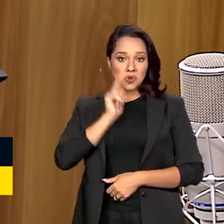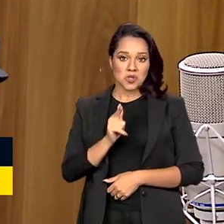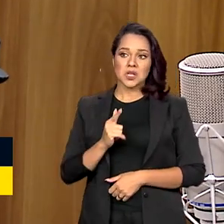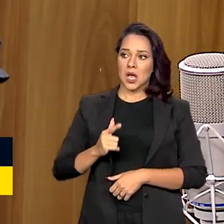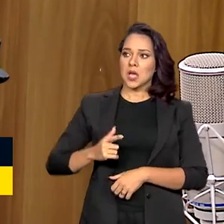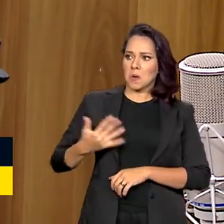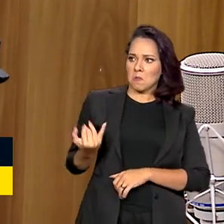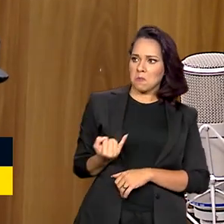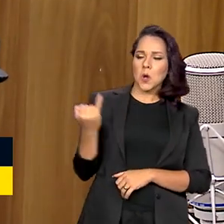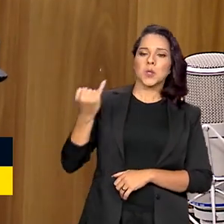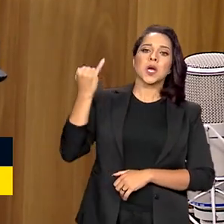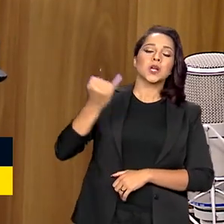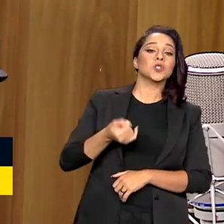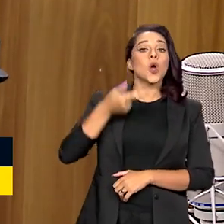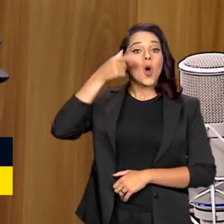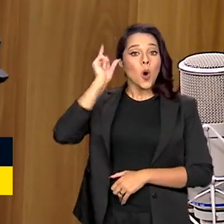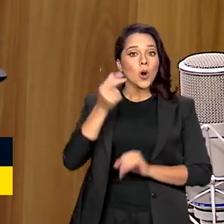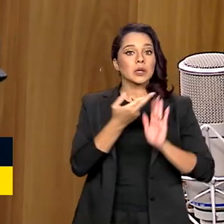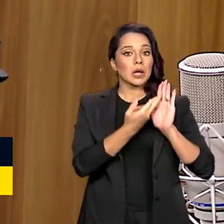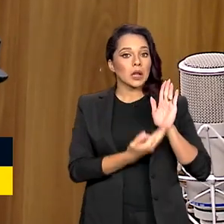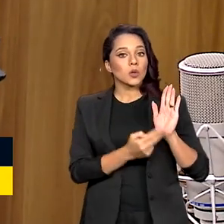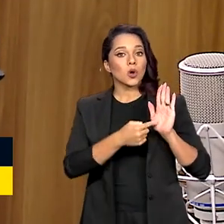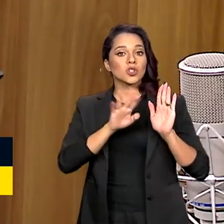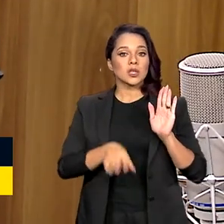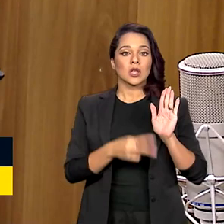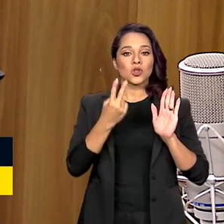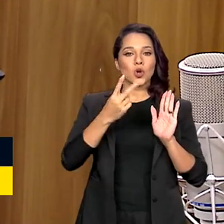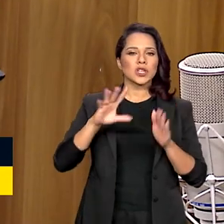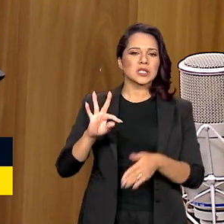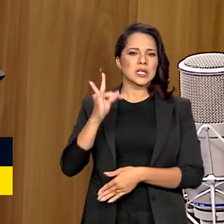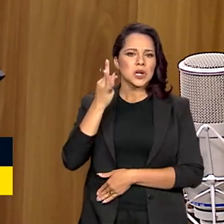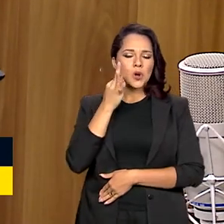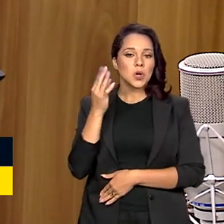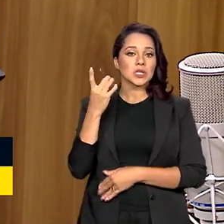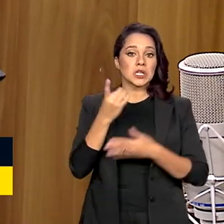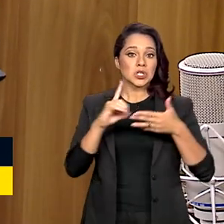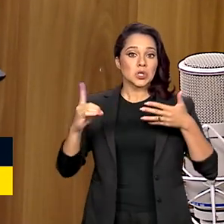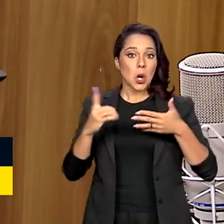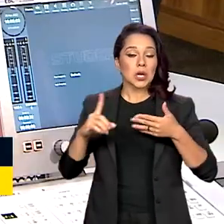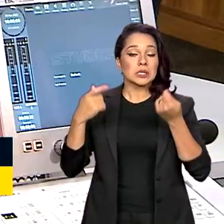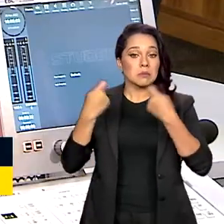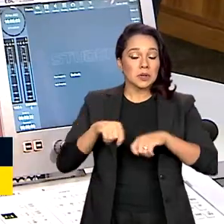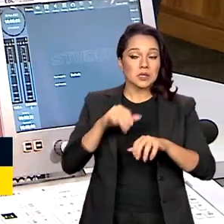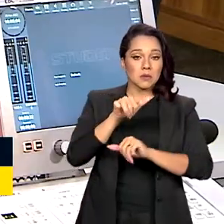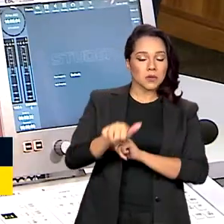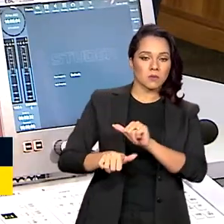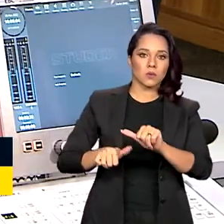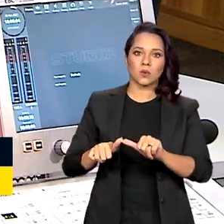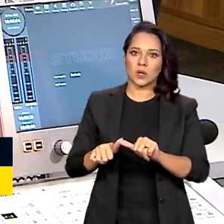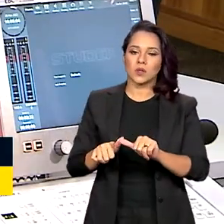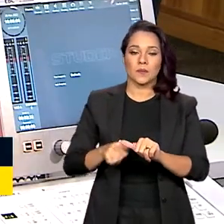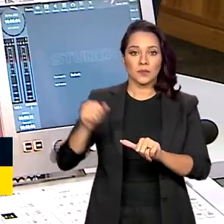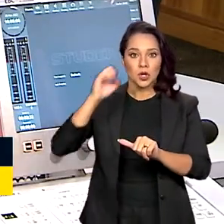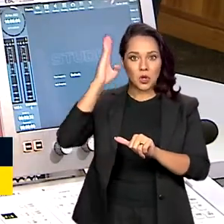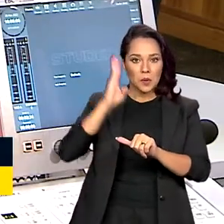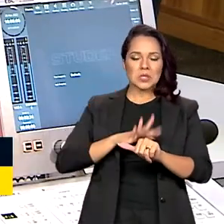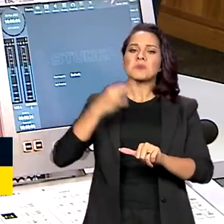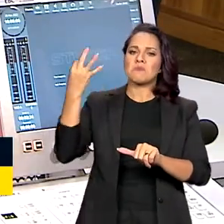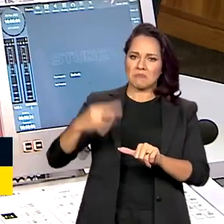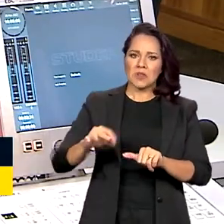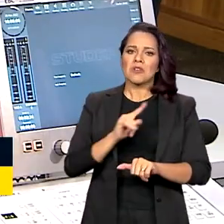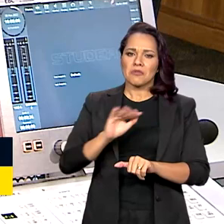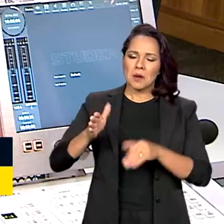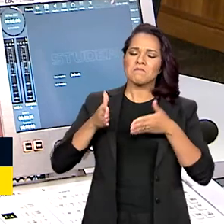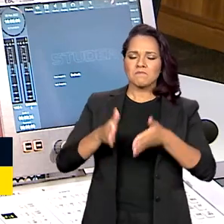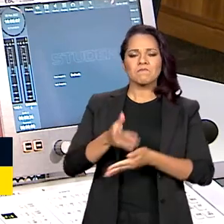relevantes. Já ontem saiu um relatório de US$ 2 trilhões necessários para essa transição e o Brasil com certeza vai ser